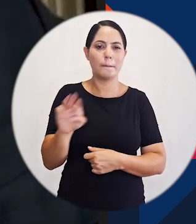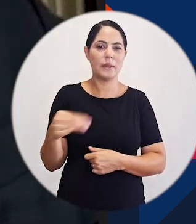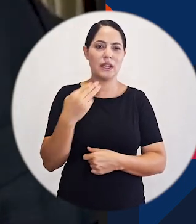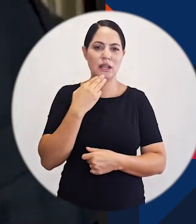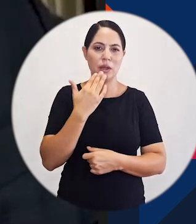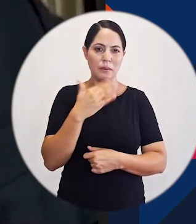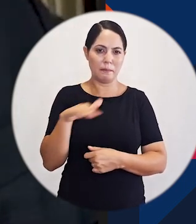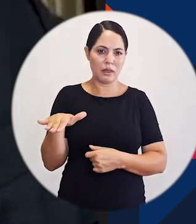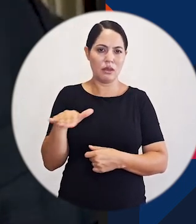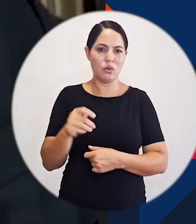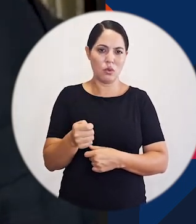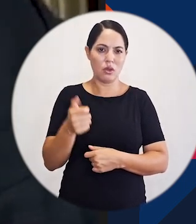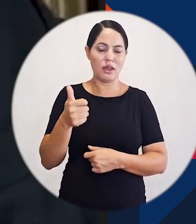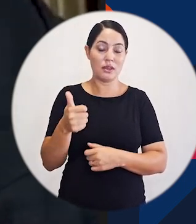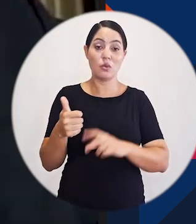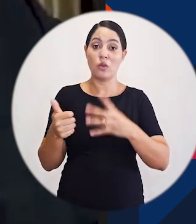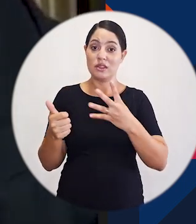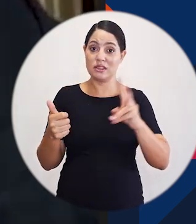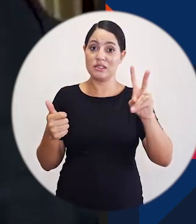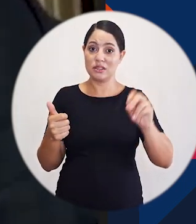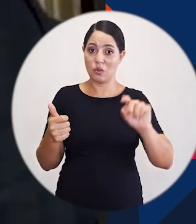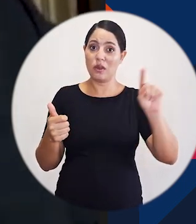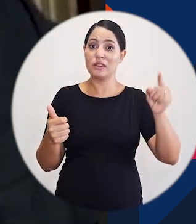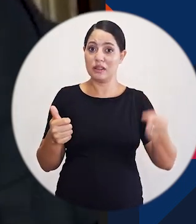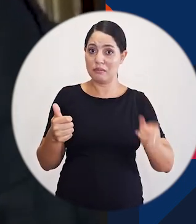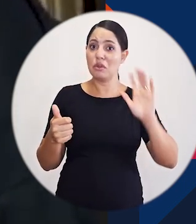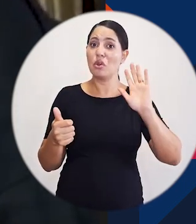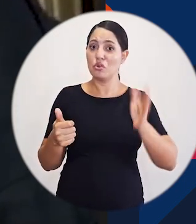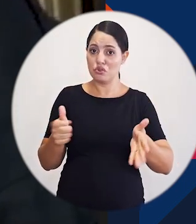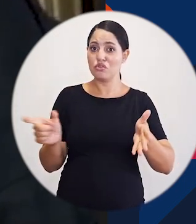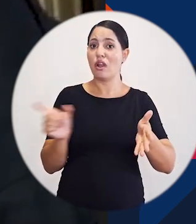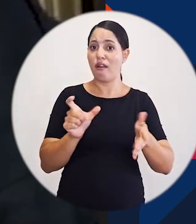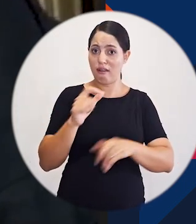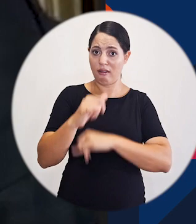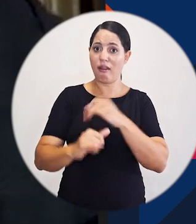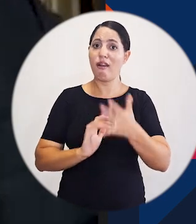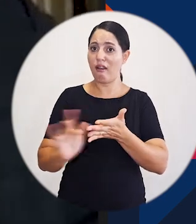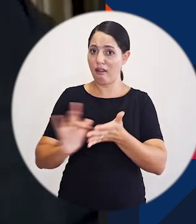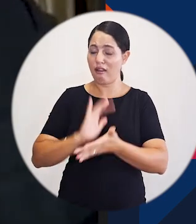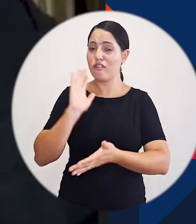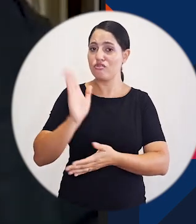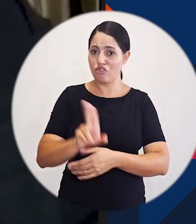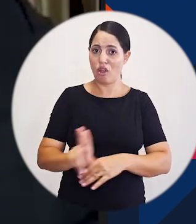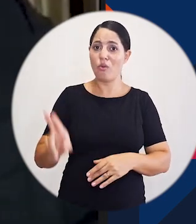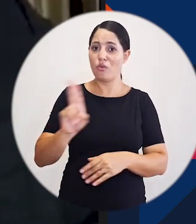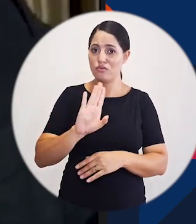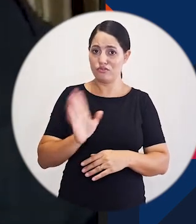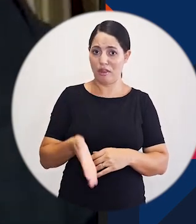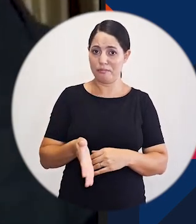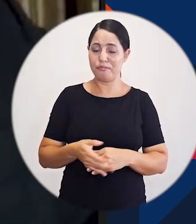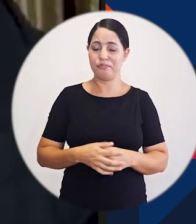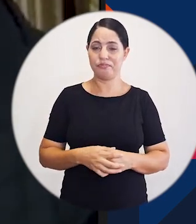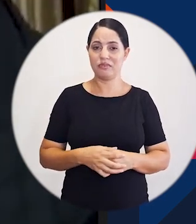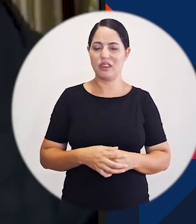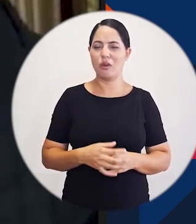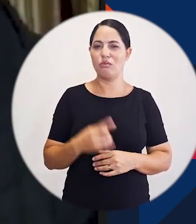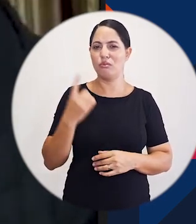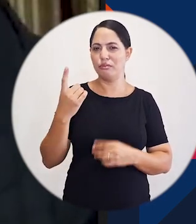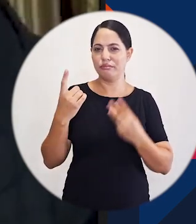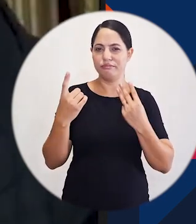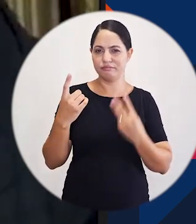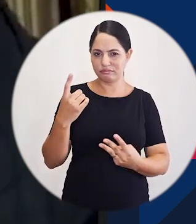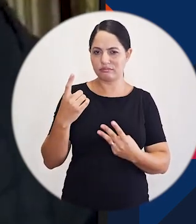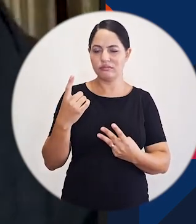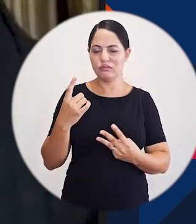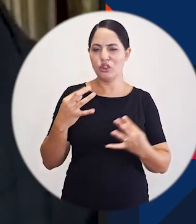de advogados, mais ou menos, nós temos cerca de 450 mil que já possuem essa carteira. Então, estamos já aí